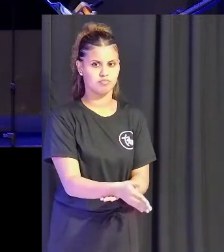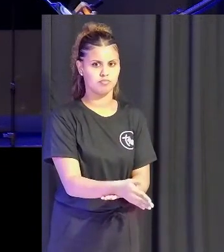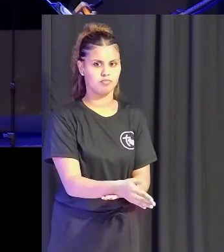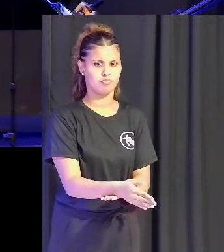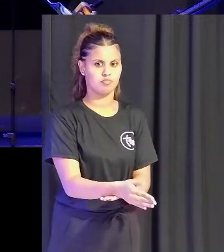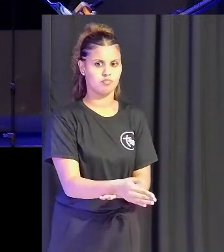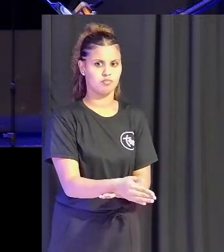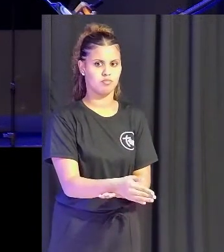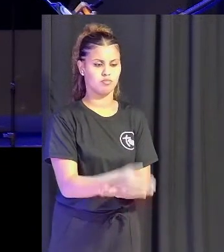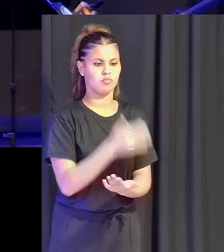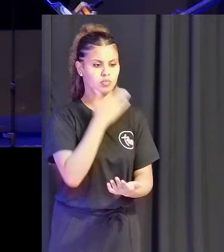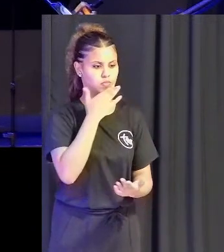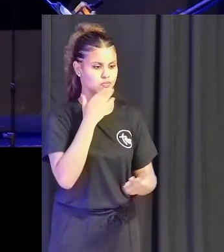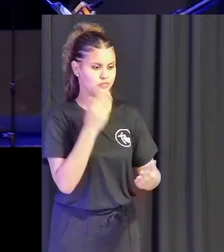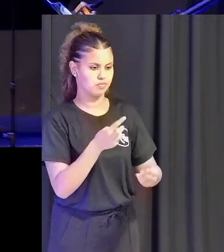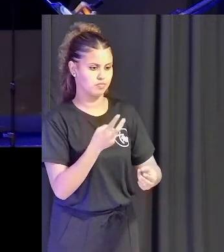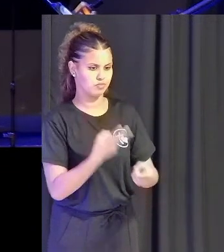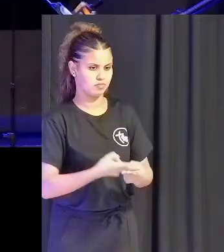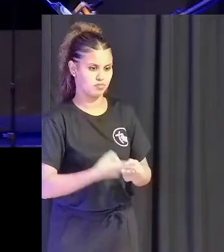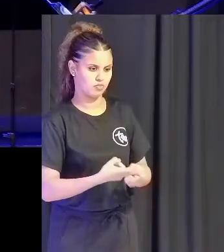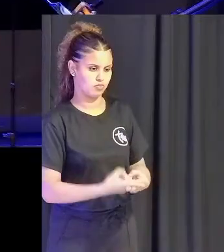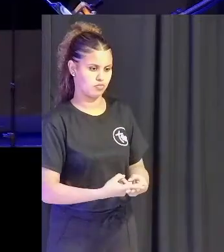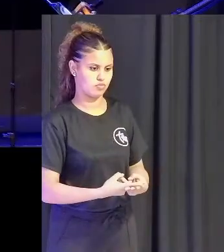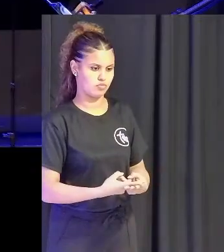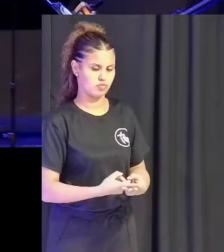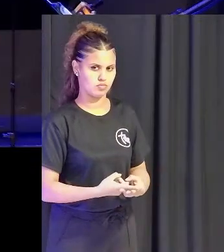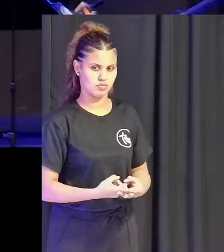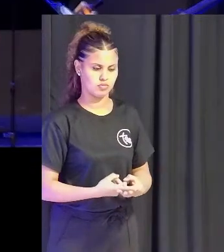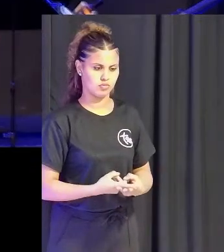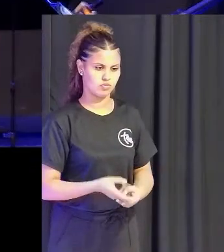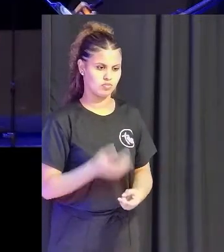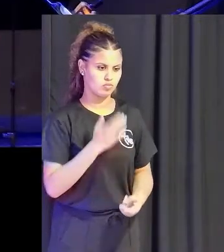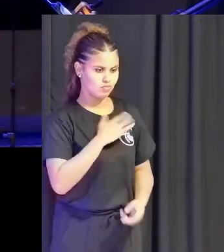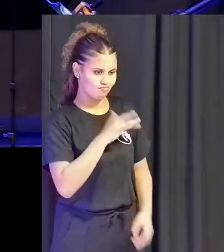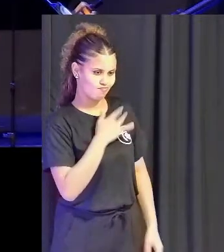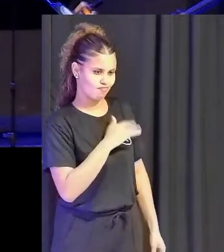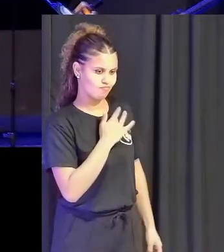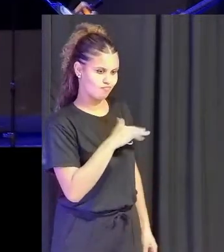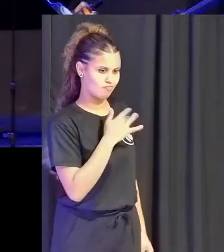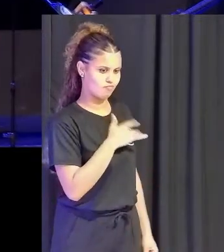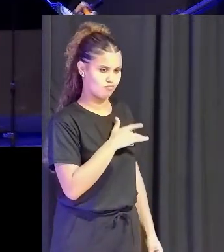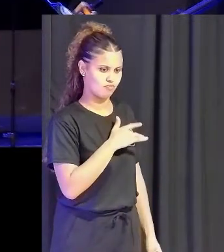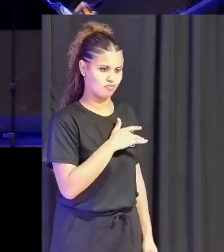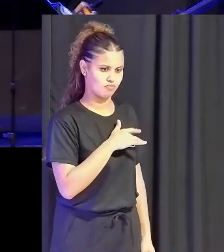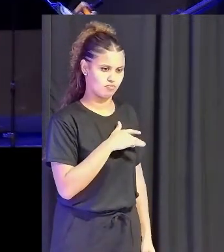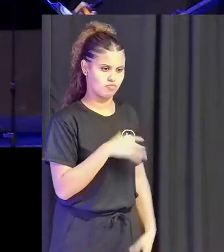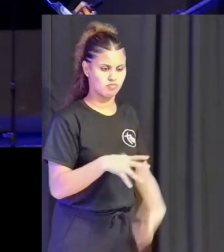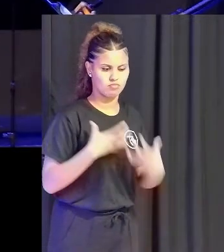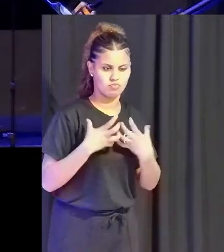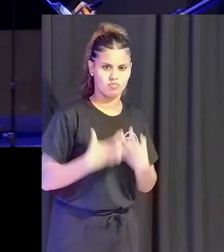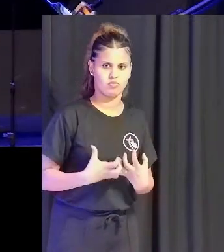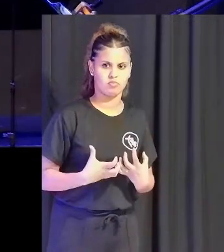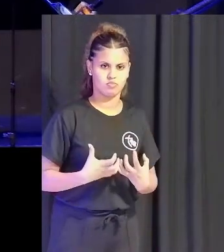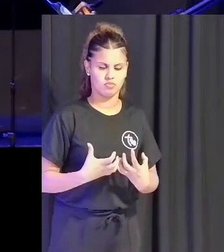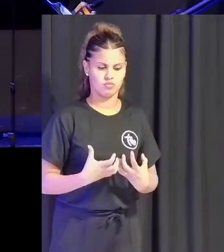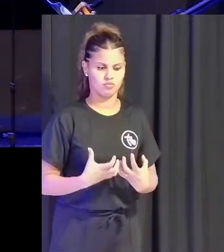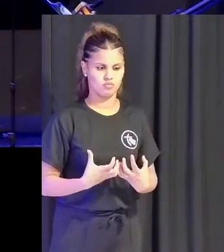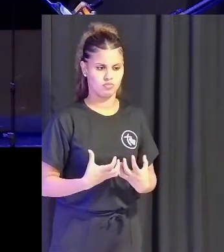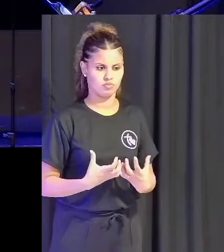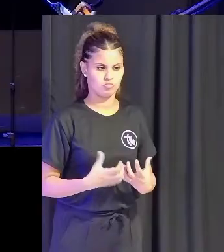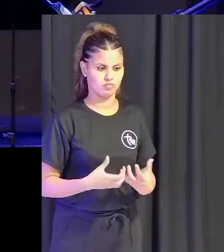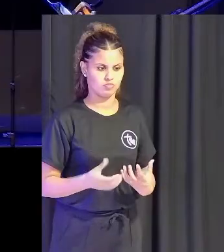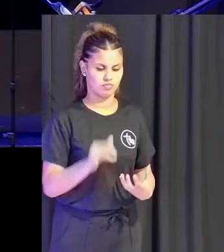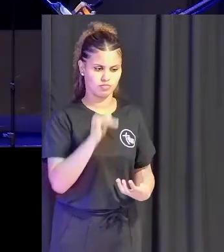situação, medo, preocupação, desânimo, algum desvio doutrinário, são alguns exemplos como a